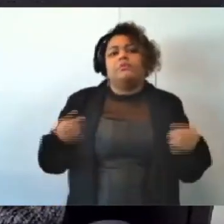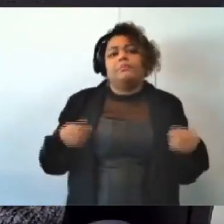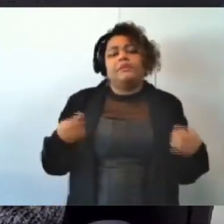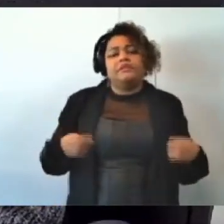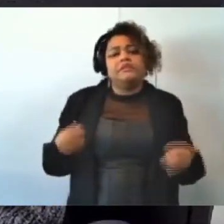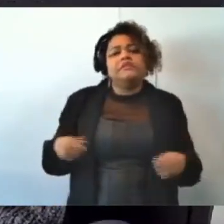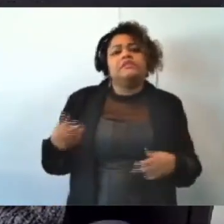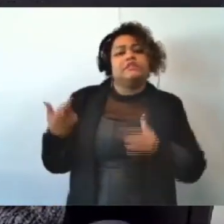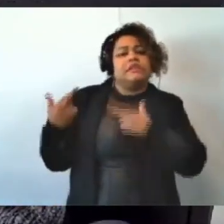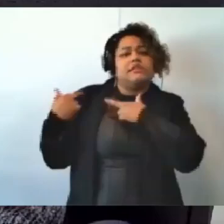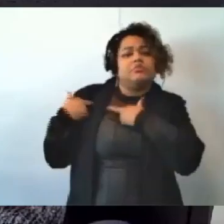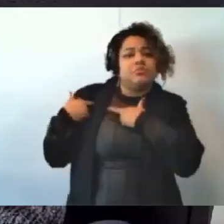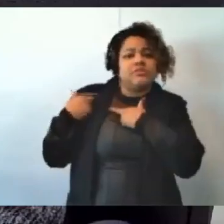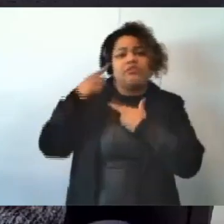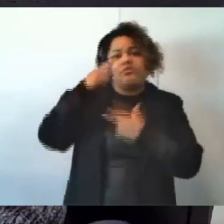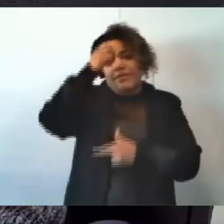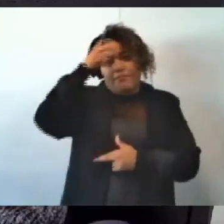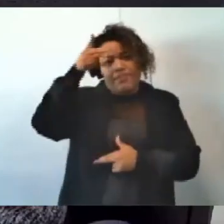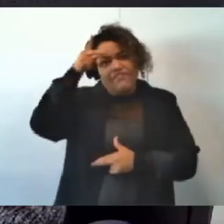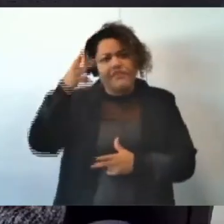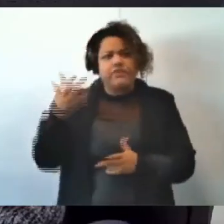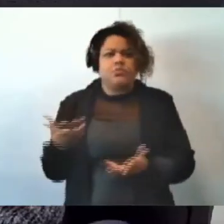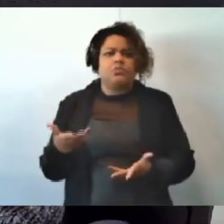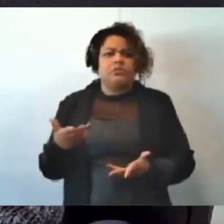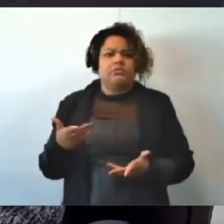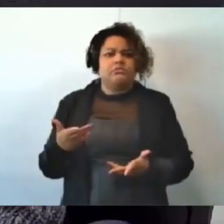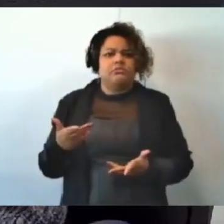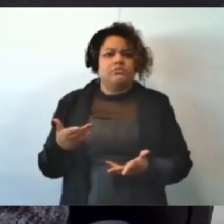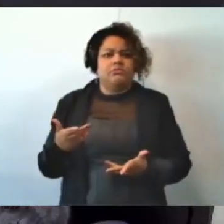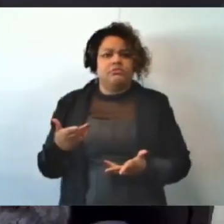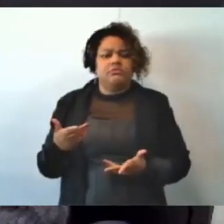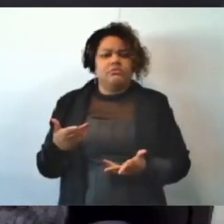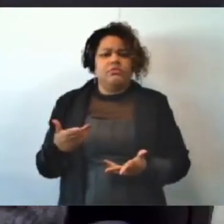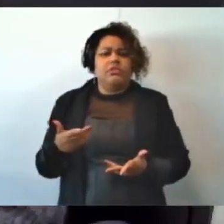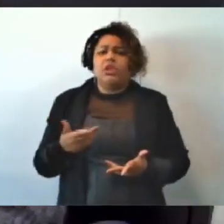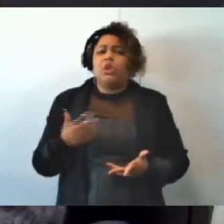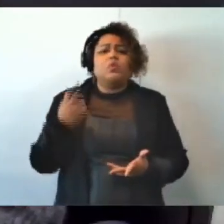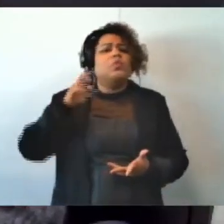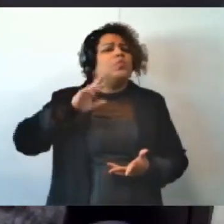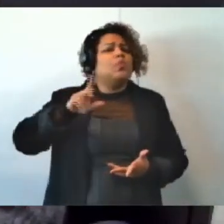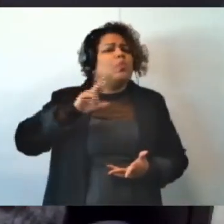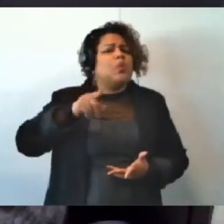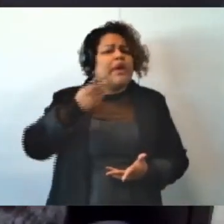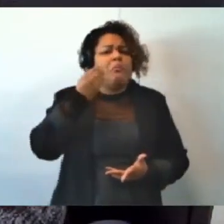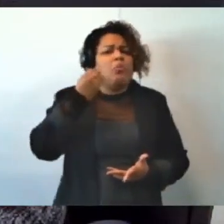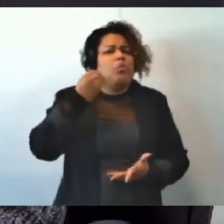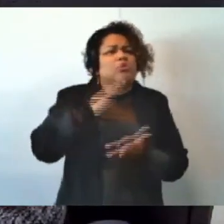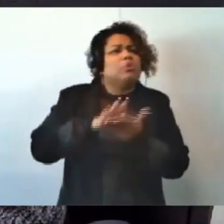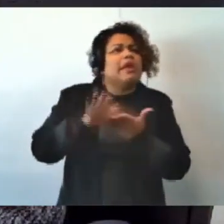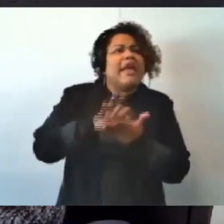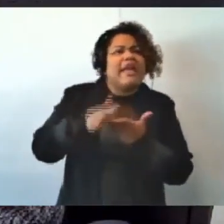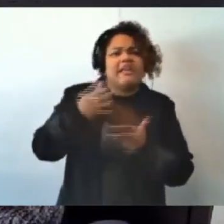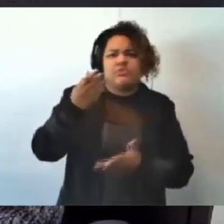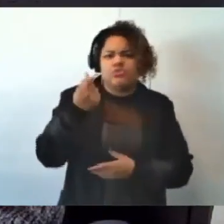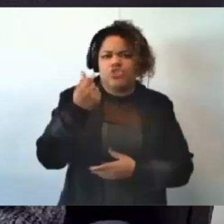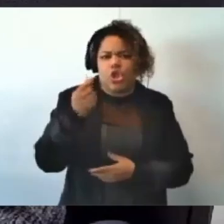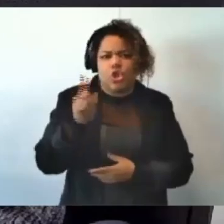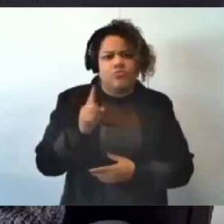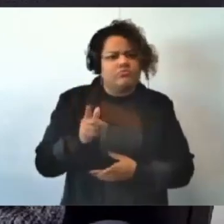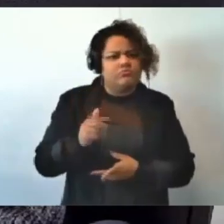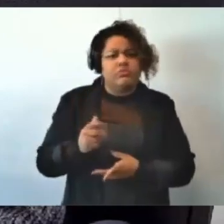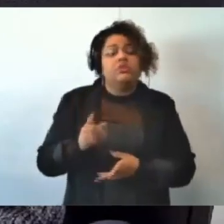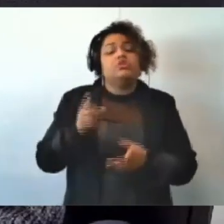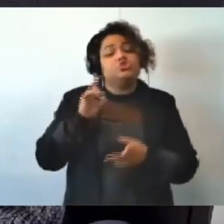prefeitura, manter um banheiro público. Isso não é muito caro, isso não é muito custoso, isso só precisa de boa